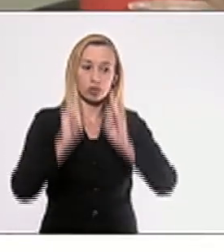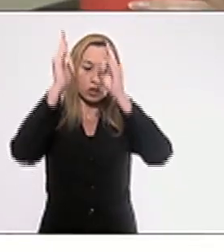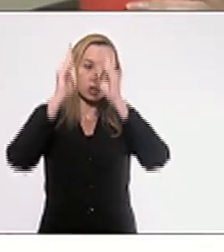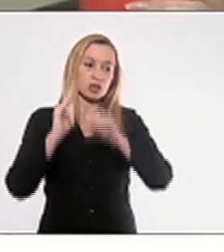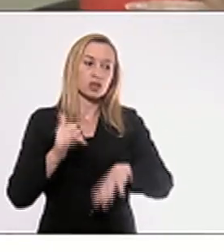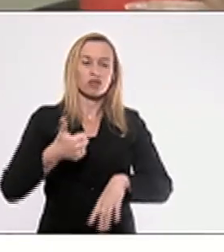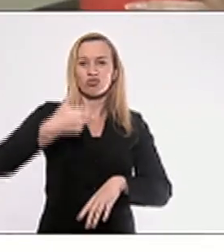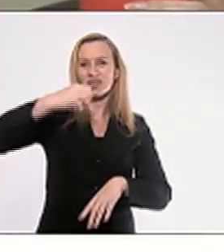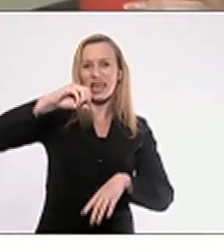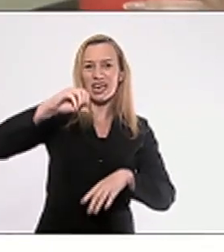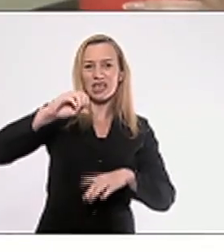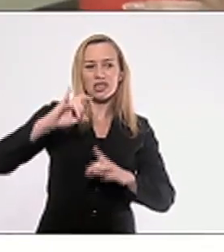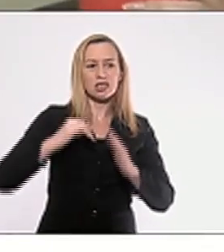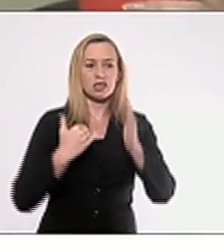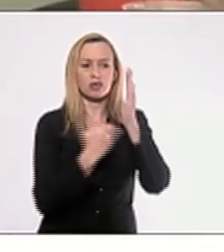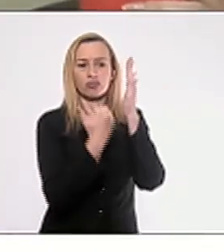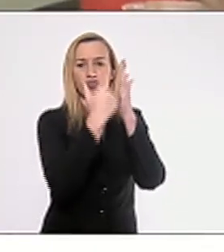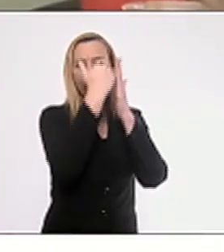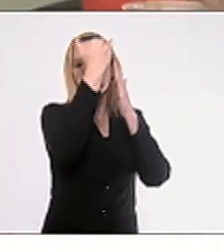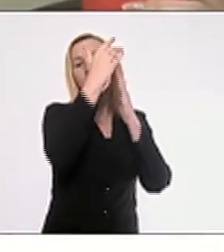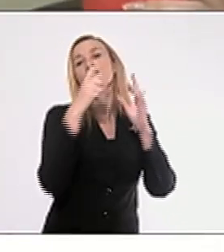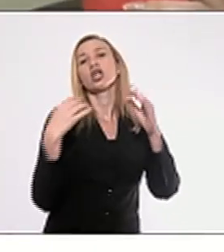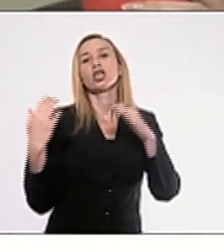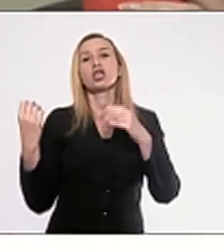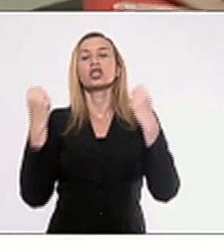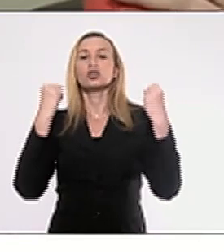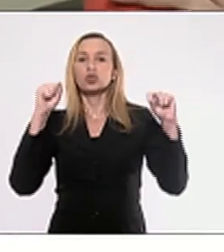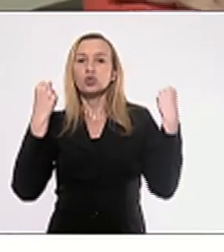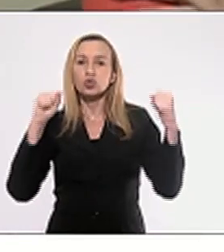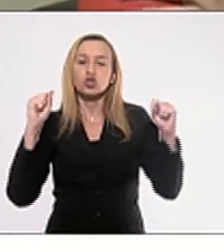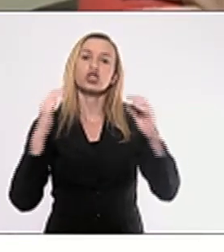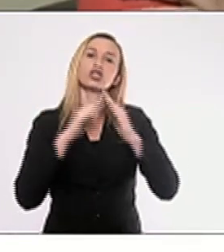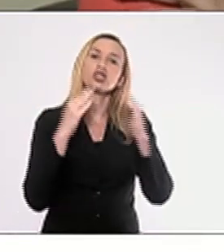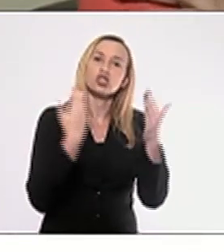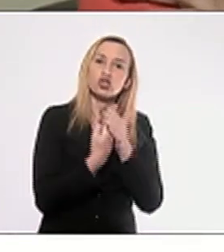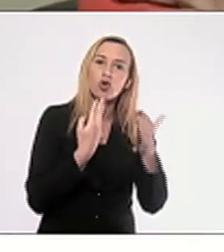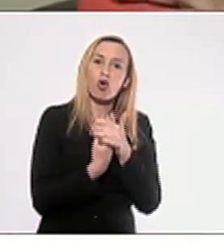10 andares, indústrias, escolas,